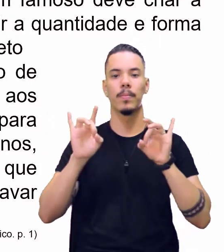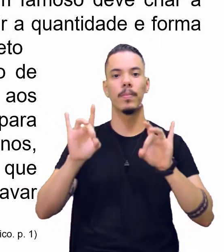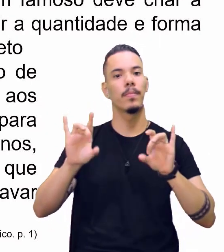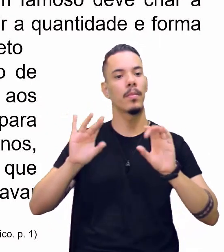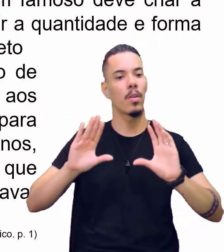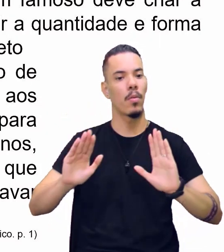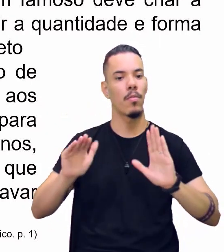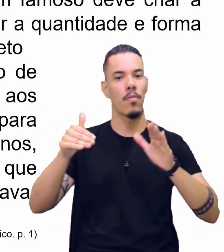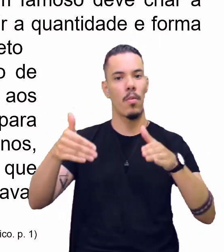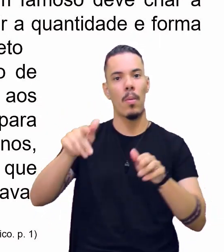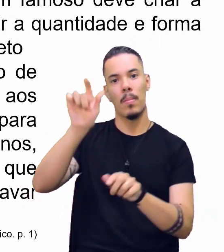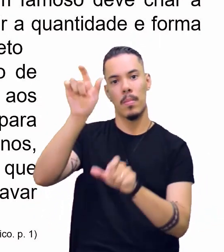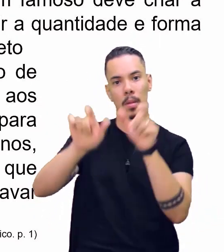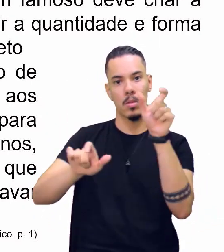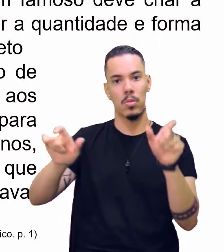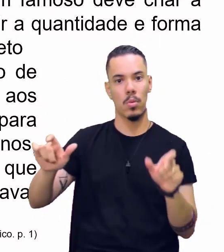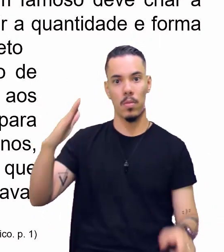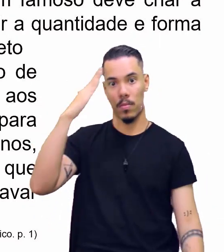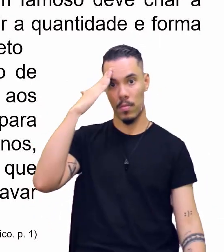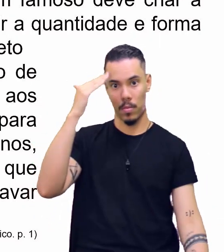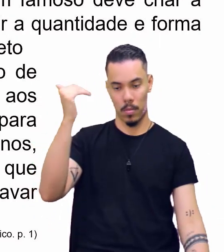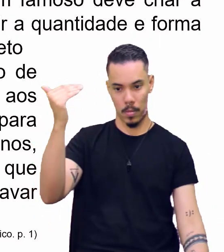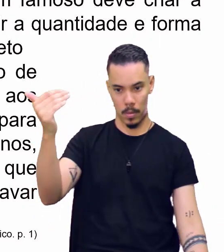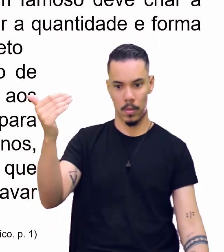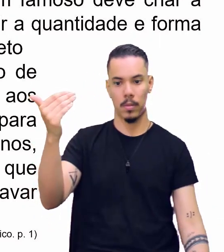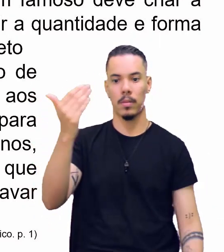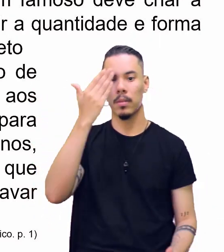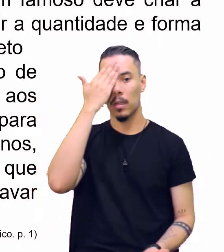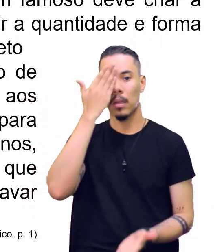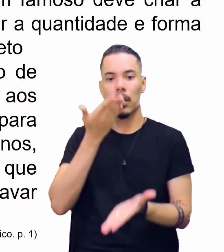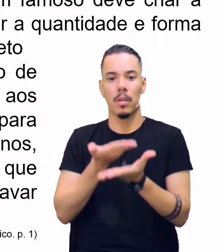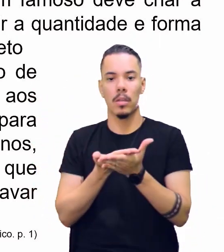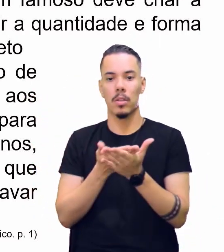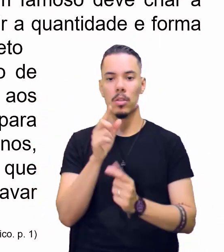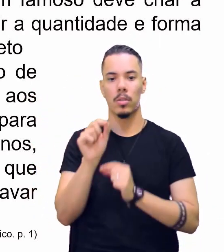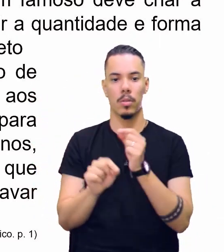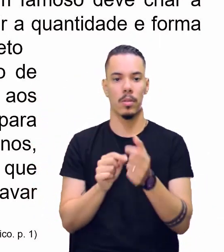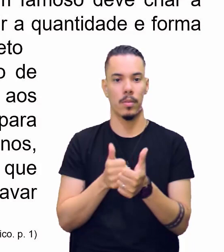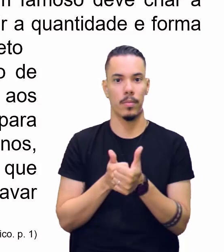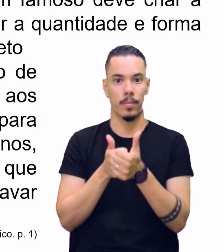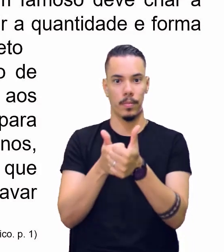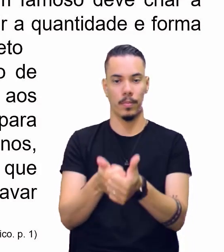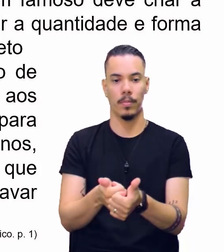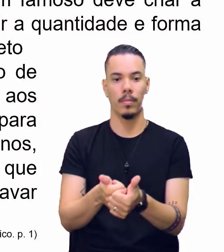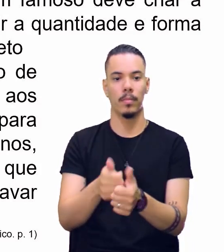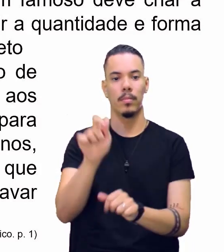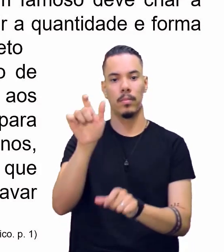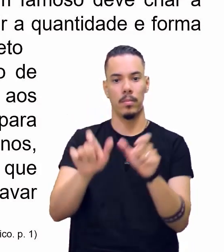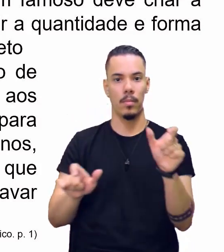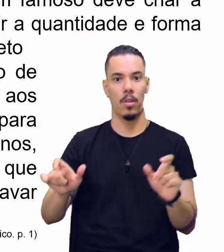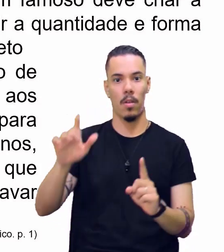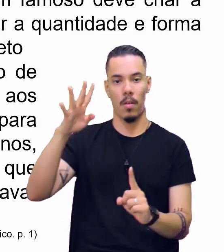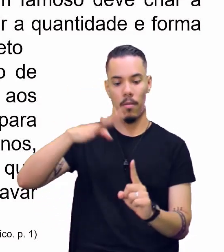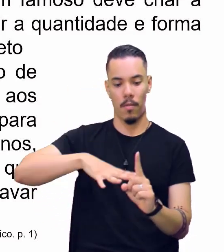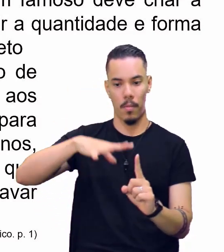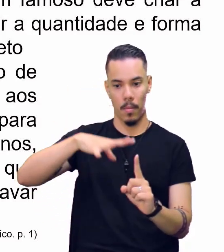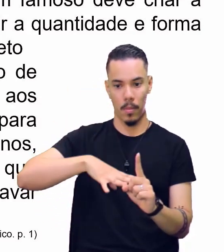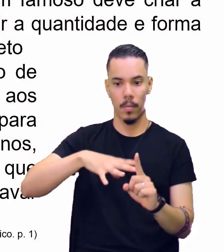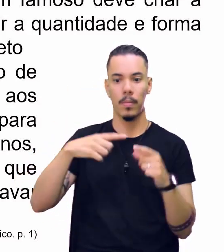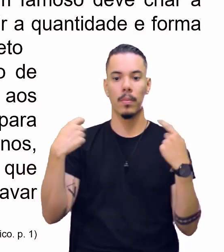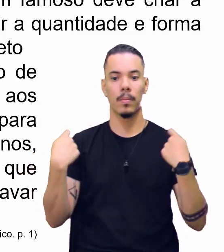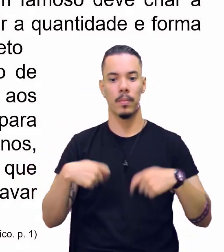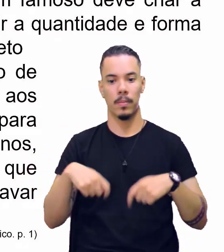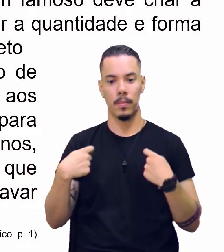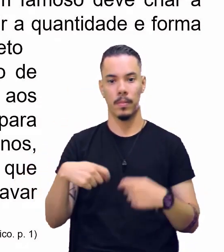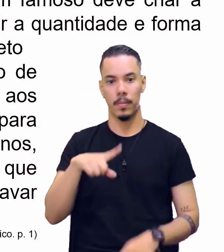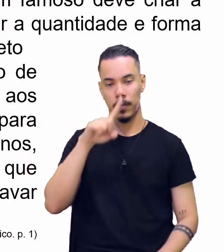especialmente dos famosos. Acredito que a assessoria de imprensa de um famoso deve criar